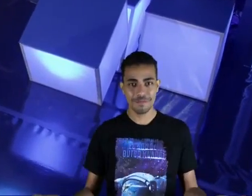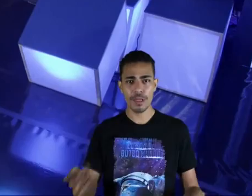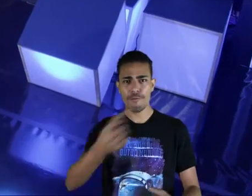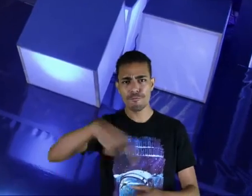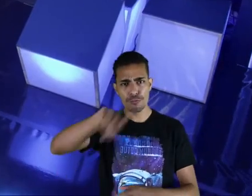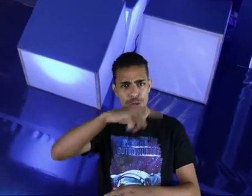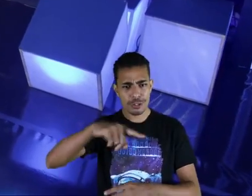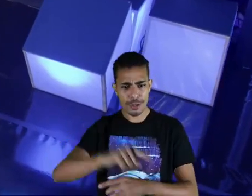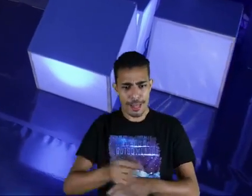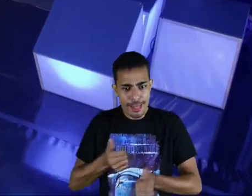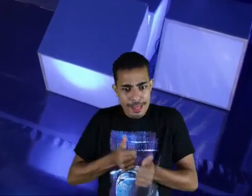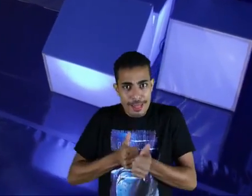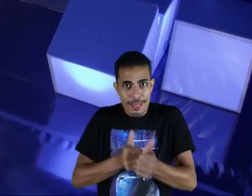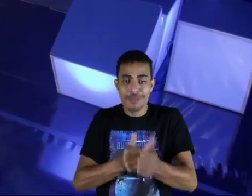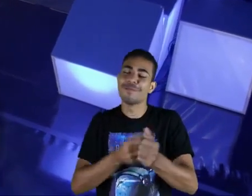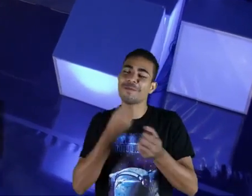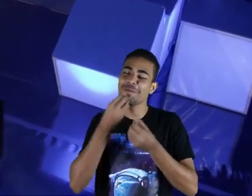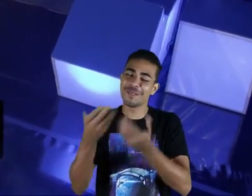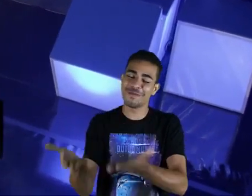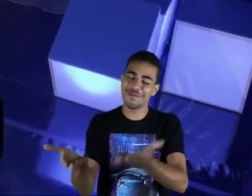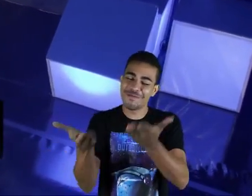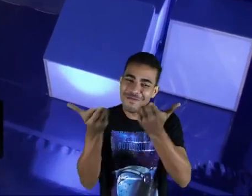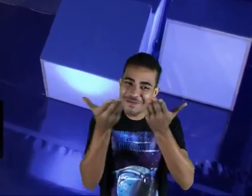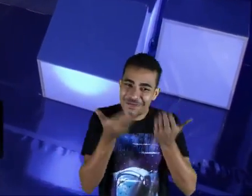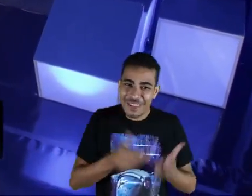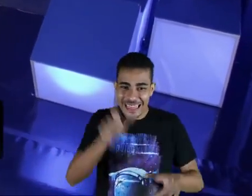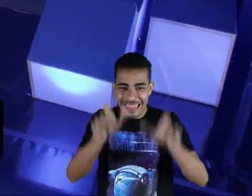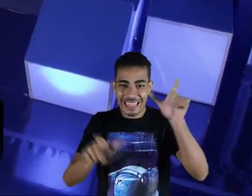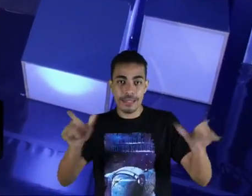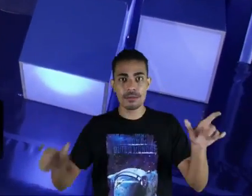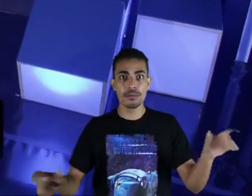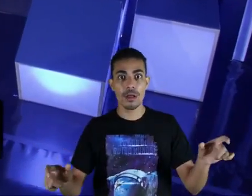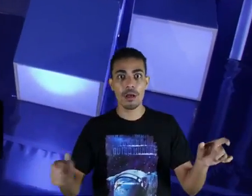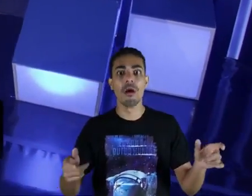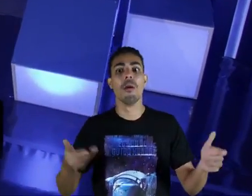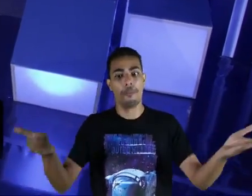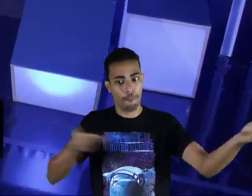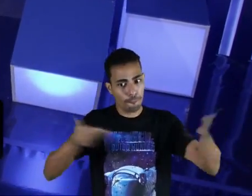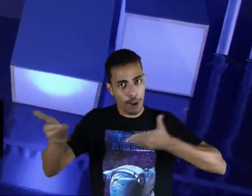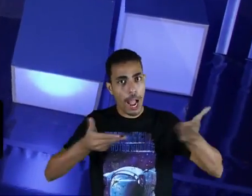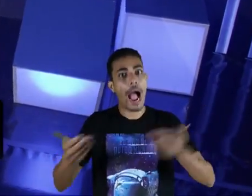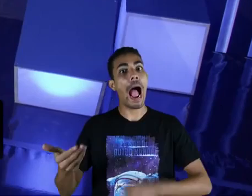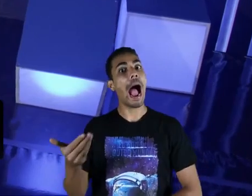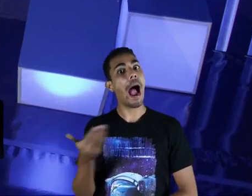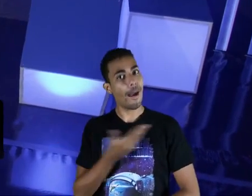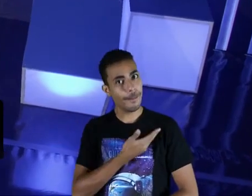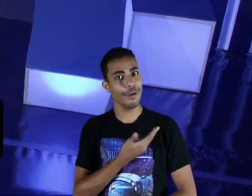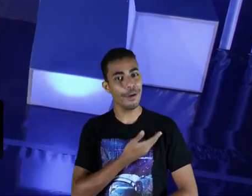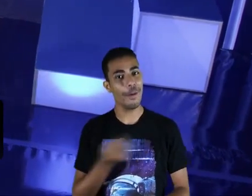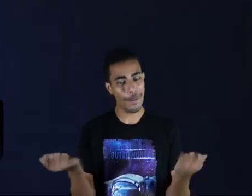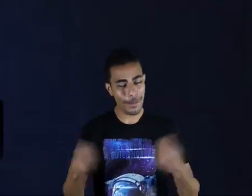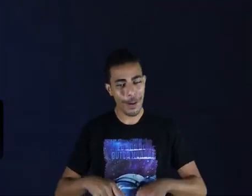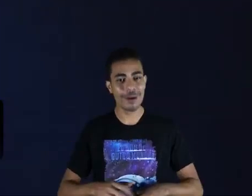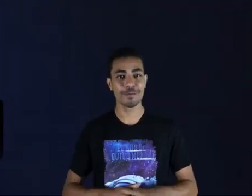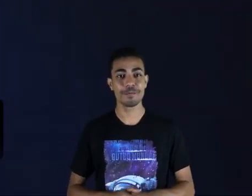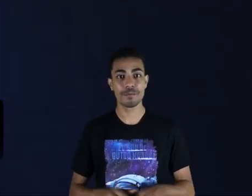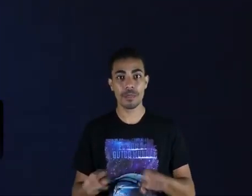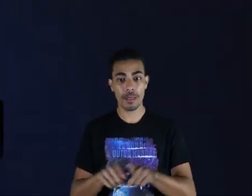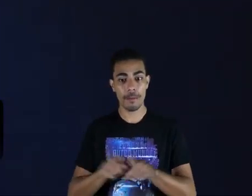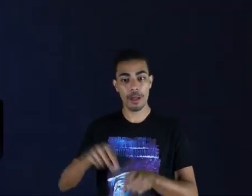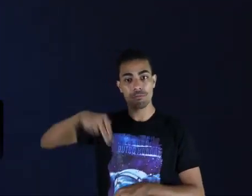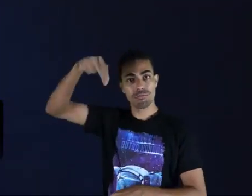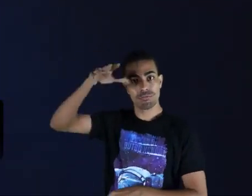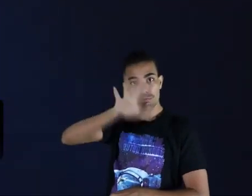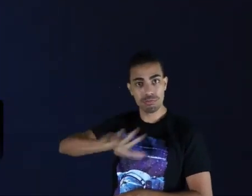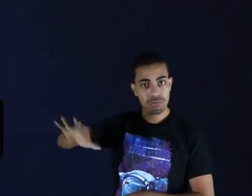com a gente desde ontem, seja bem-vindo, bem-vinda e convide os seus amigos. Estamos aqui diretamente da União